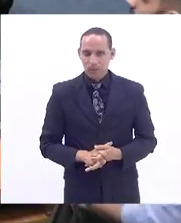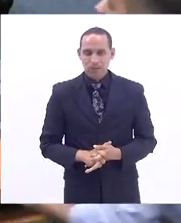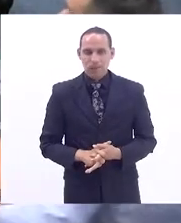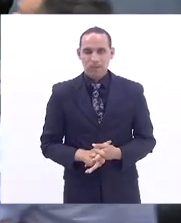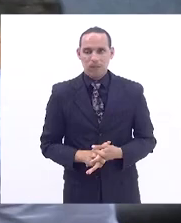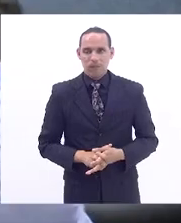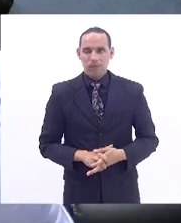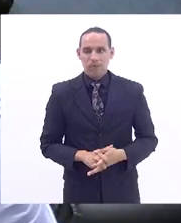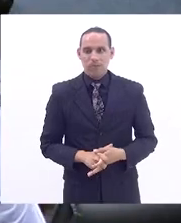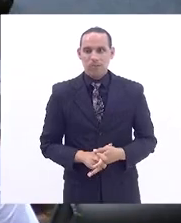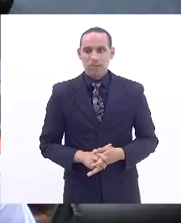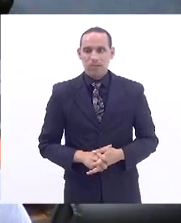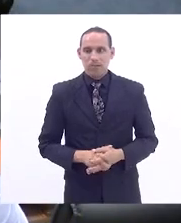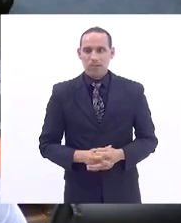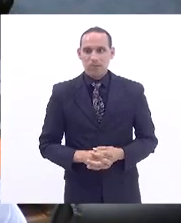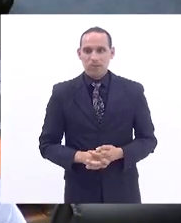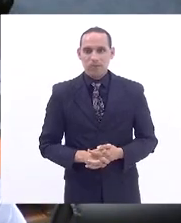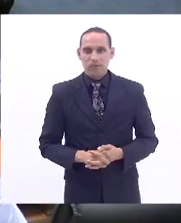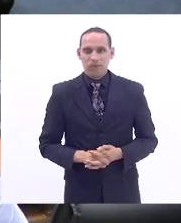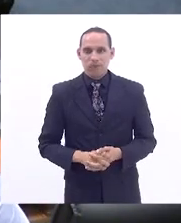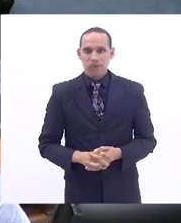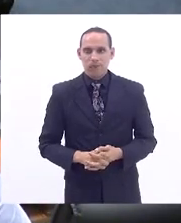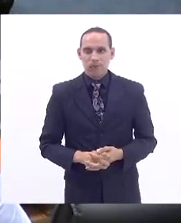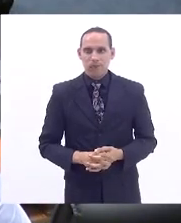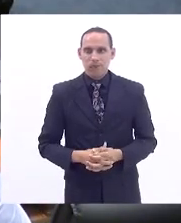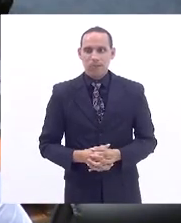o correto eu eu